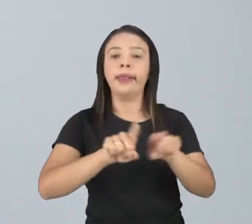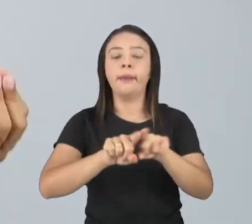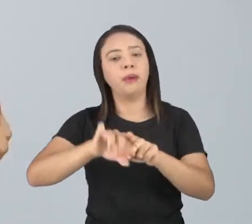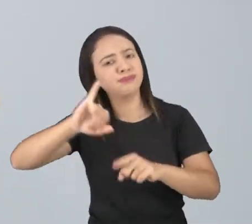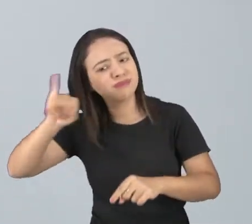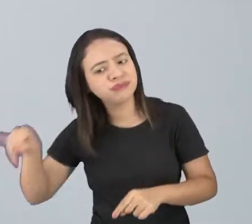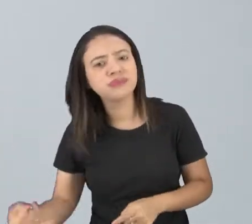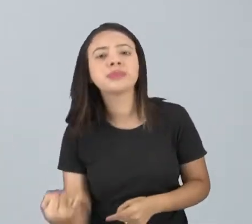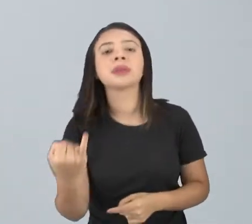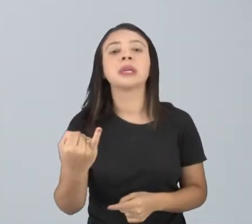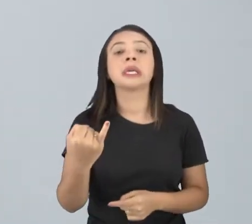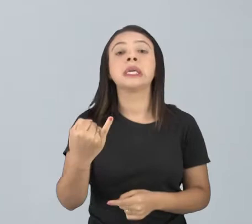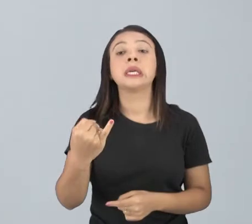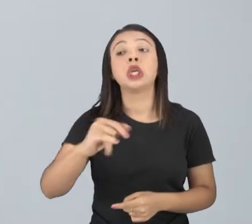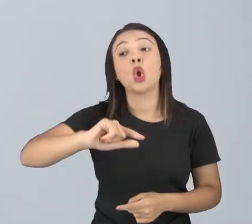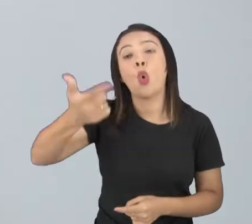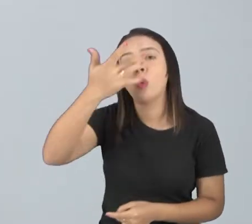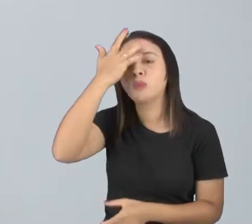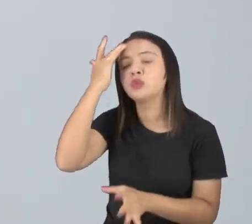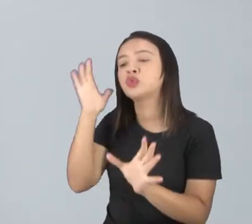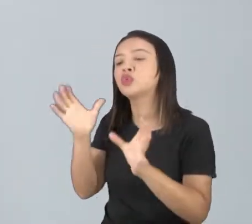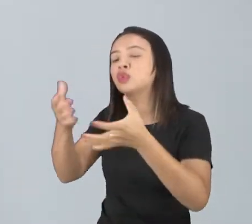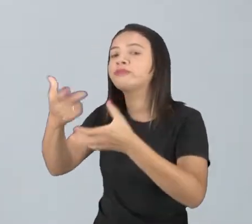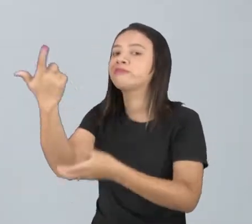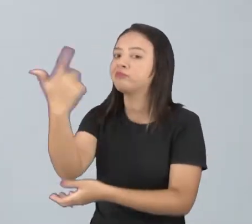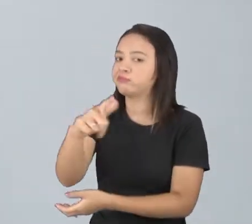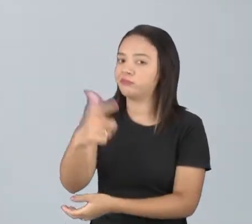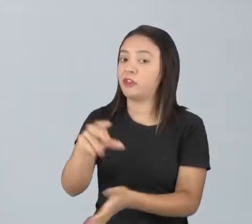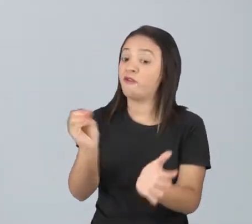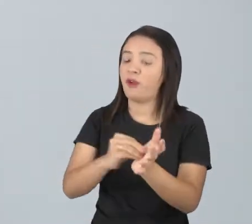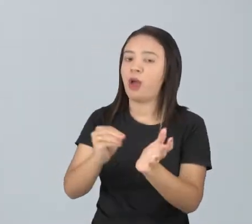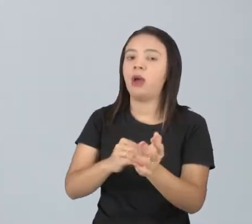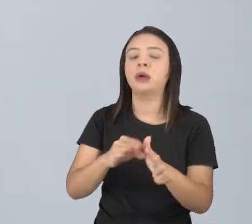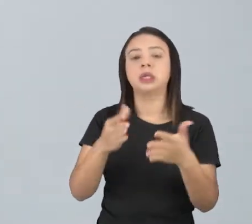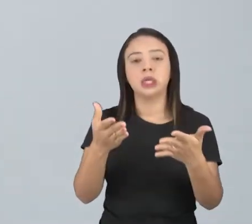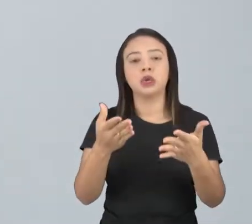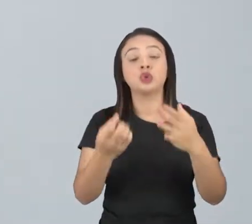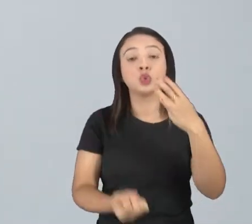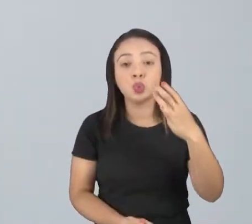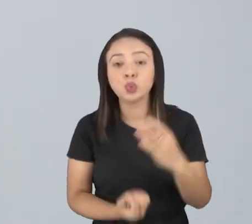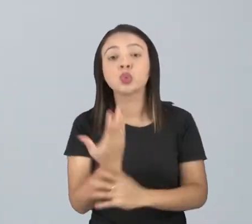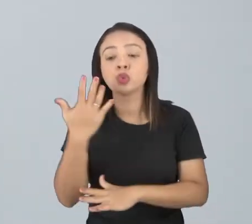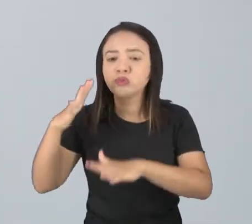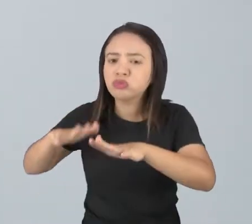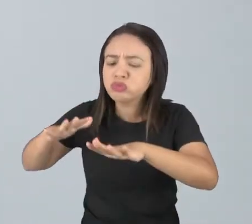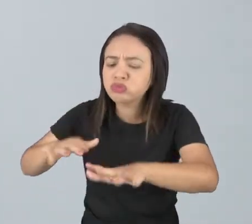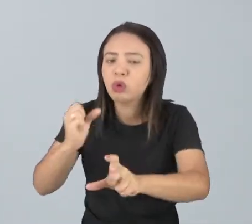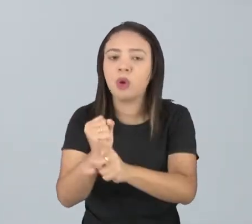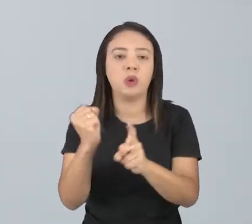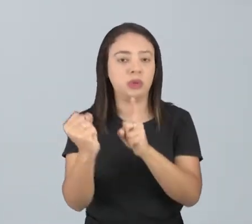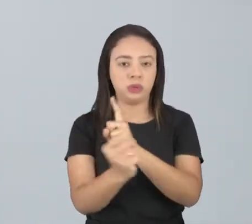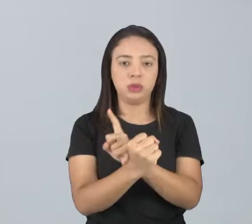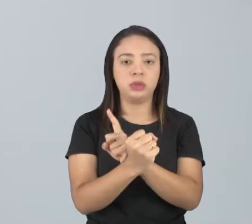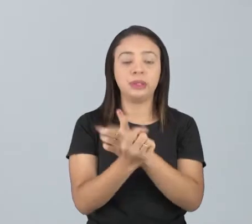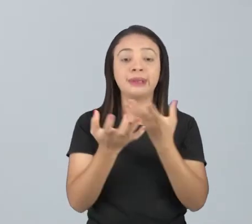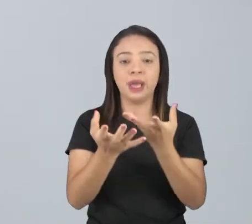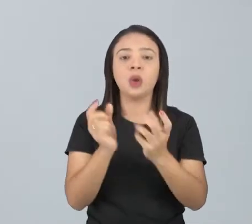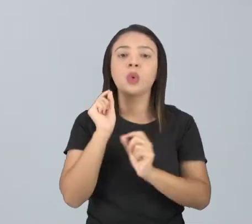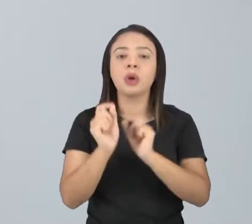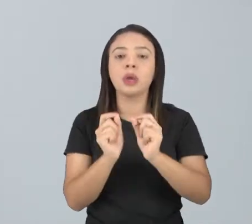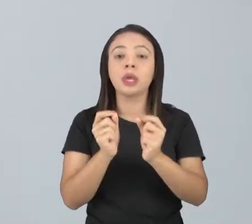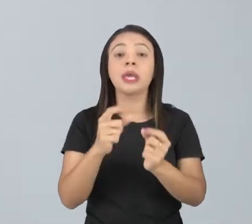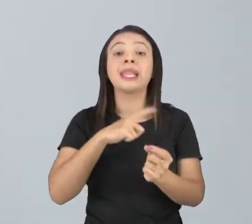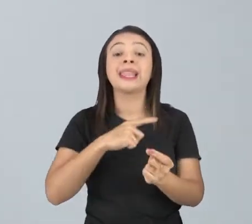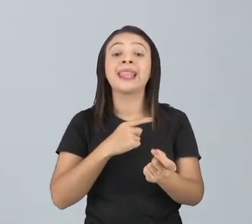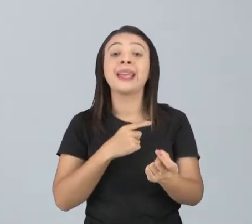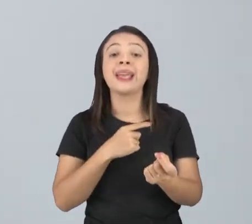e privilégios que a gente não tem. Então, esses movimentos sociais eles vão surgir para tentar diminuir a